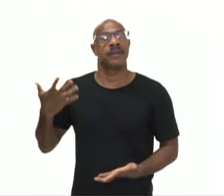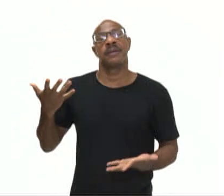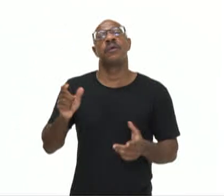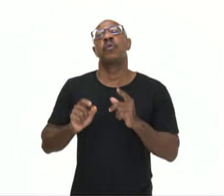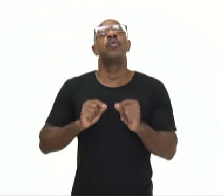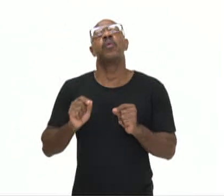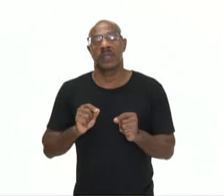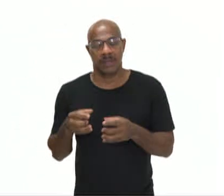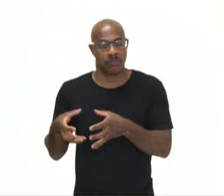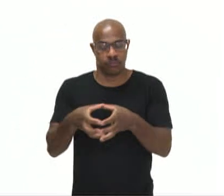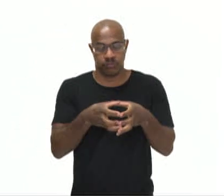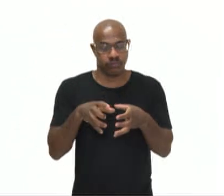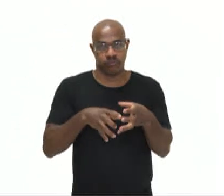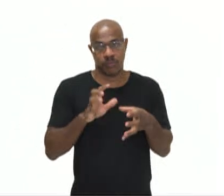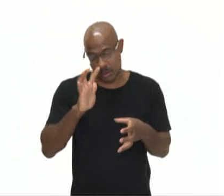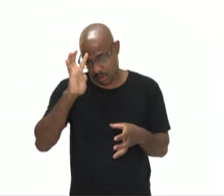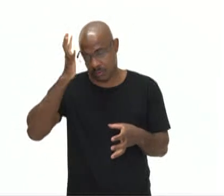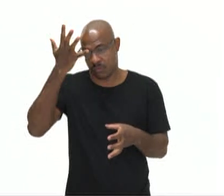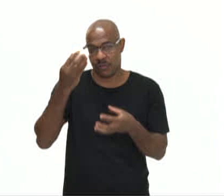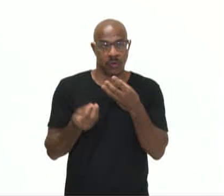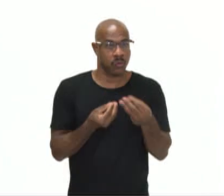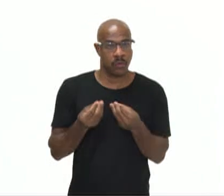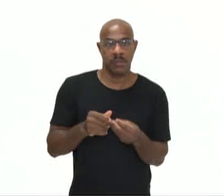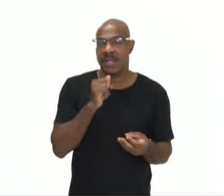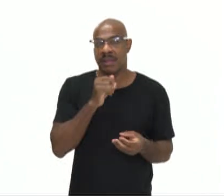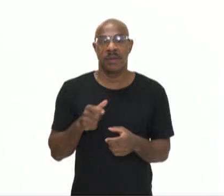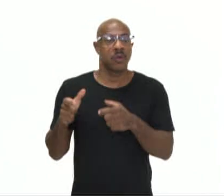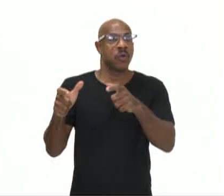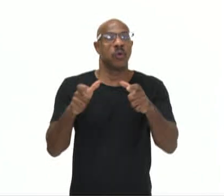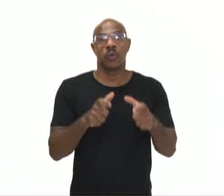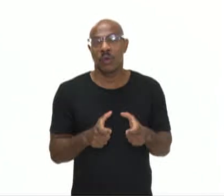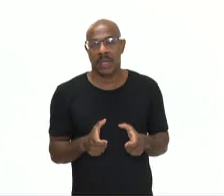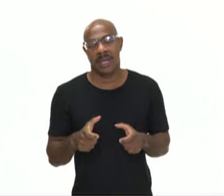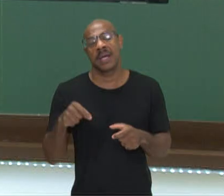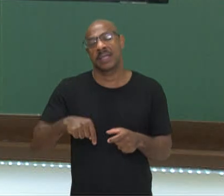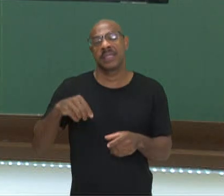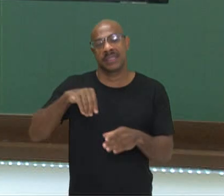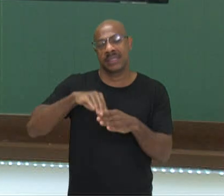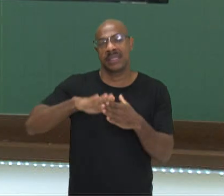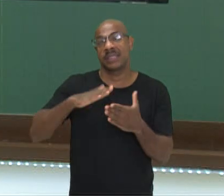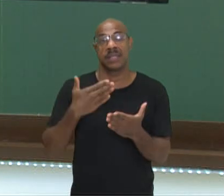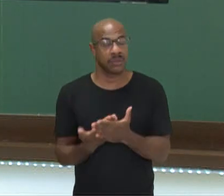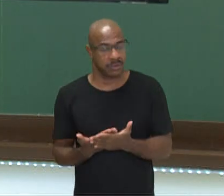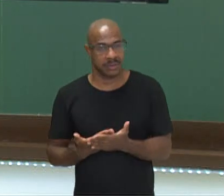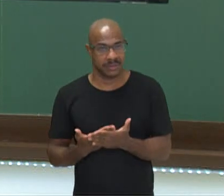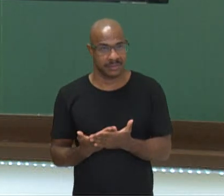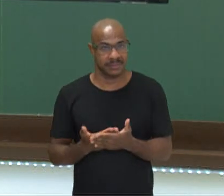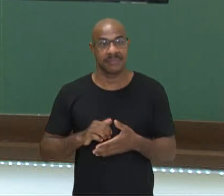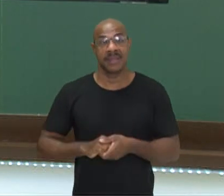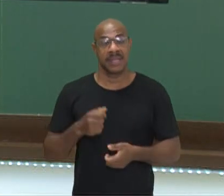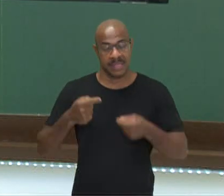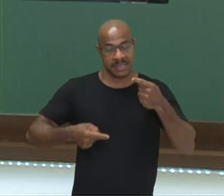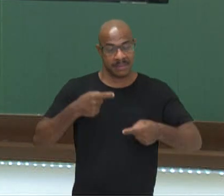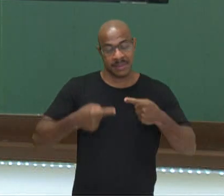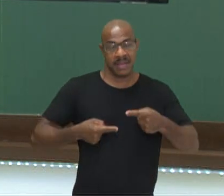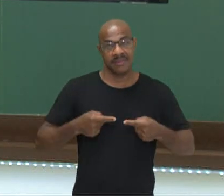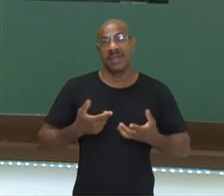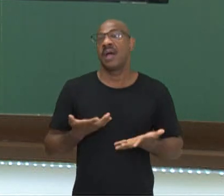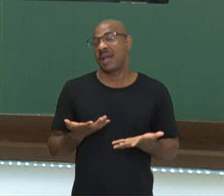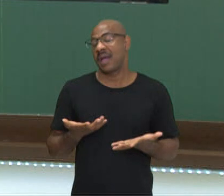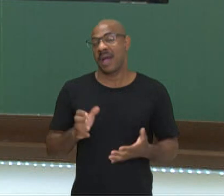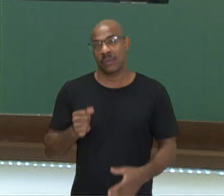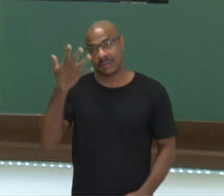pelo coletivo, como, por exemplo, o uso de espaços coletivos da escola. Então, vejamos, esse tipo de debate acontece em uma